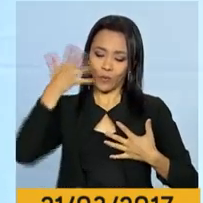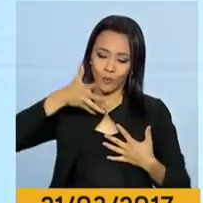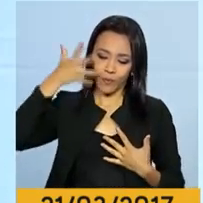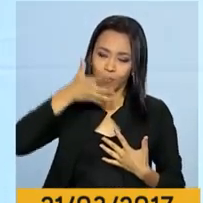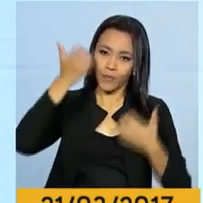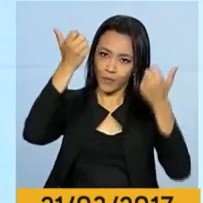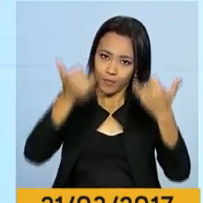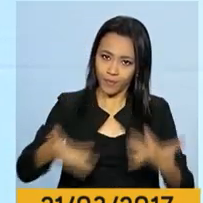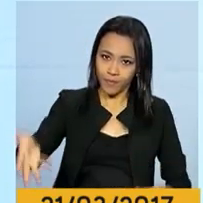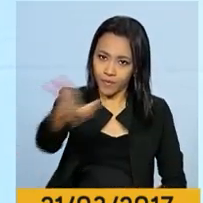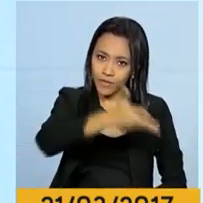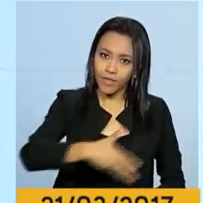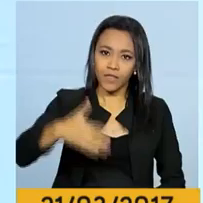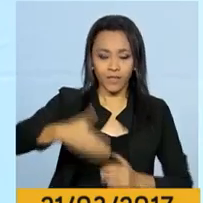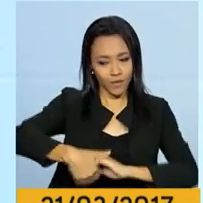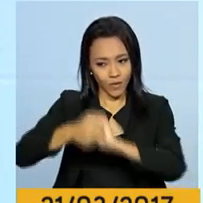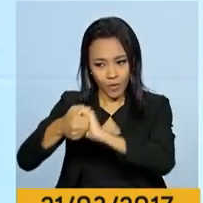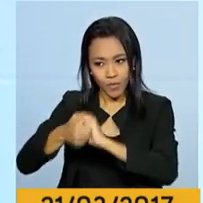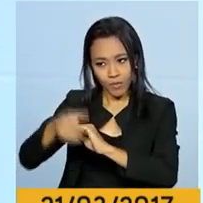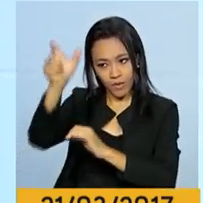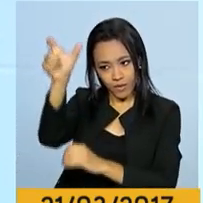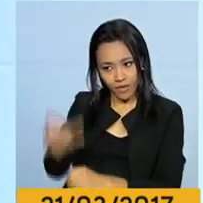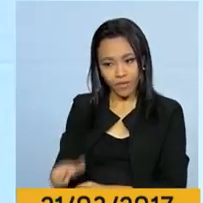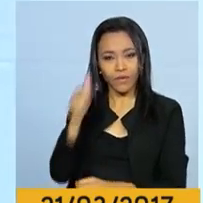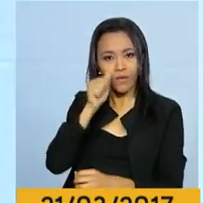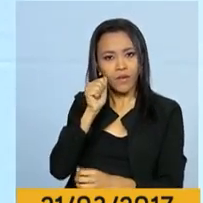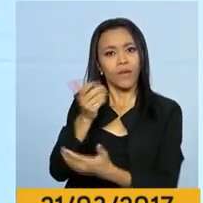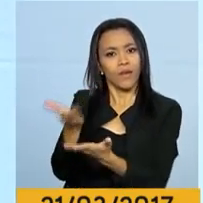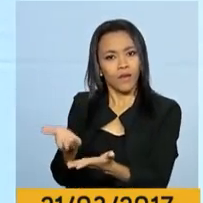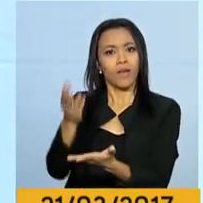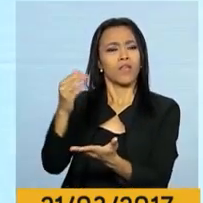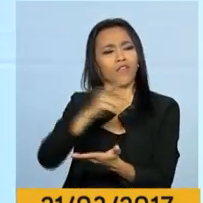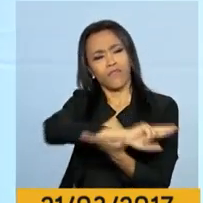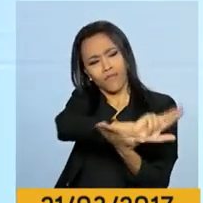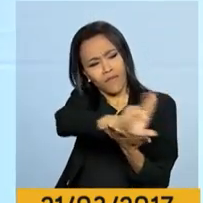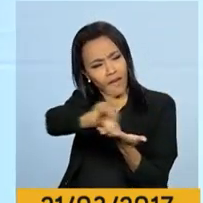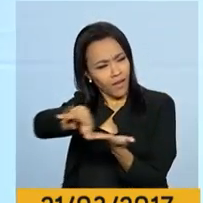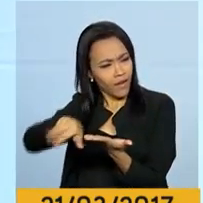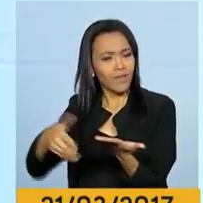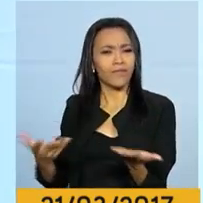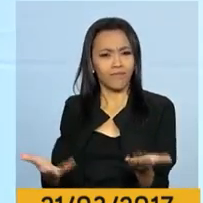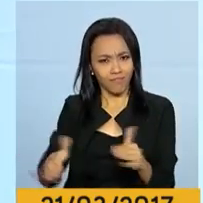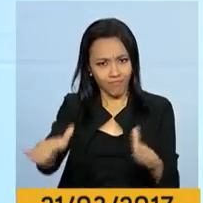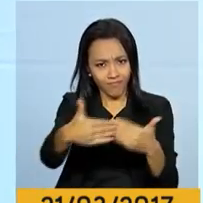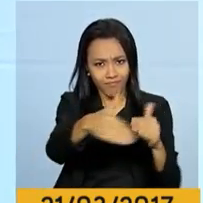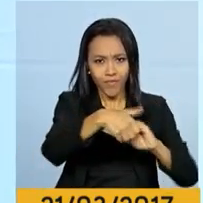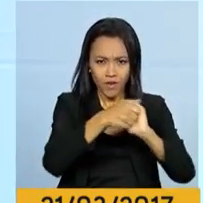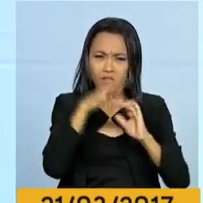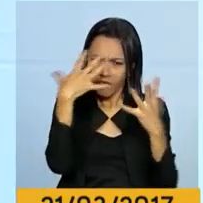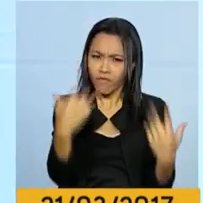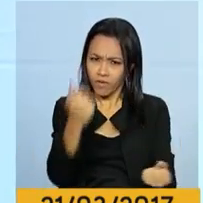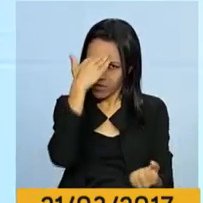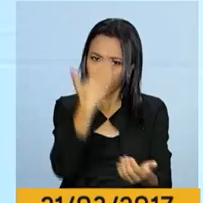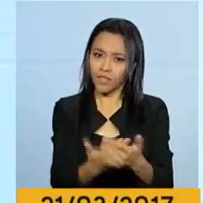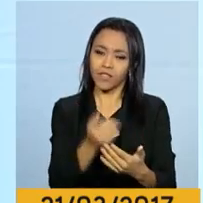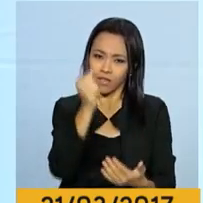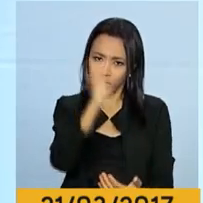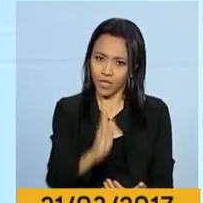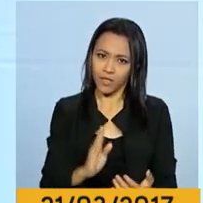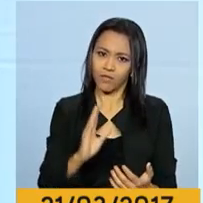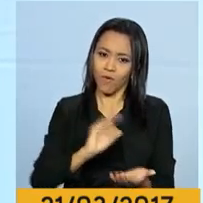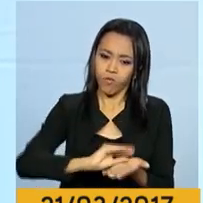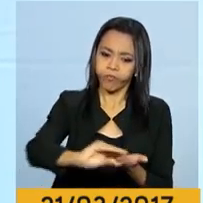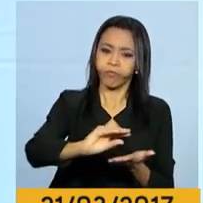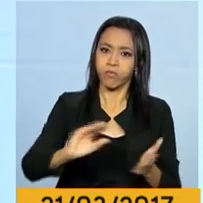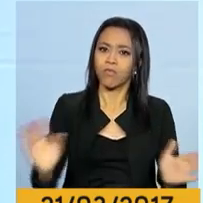palavra. Cumprimento novamente a senhora Susan Siegel e todos que aqui estão. E digo, vamos investir no Brasil. Permitam-me